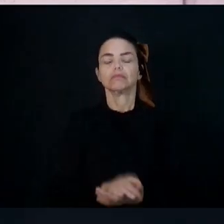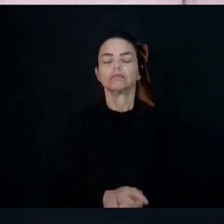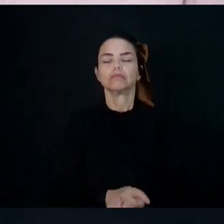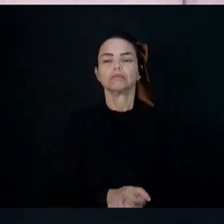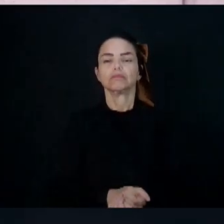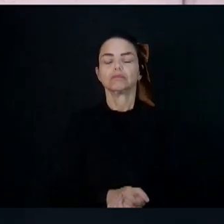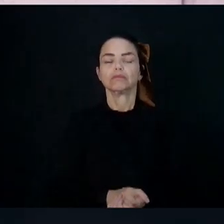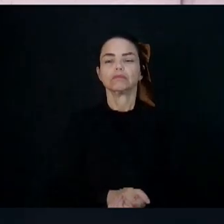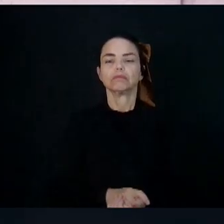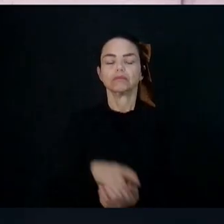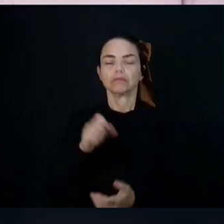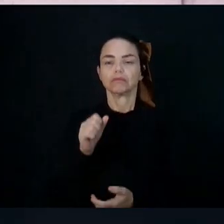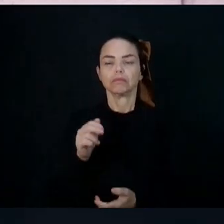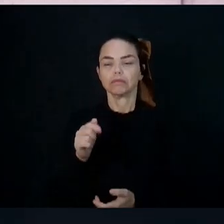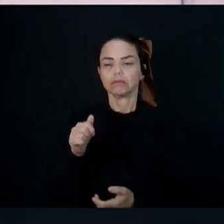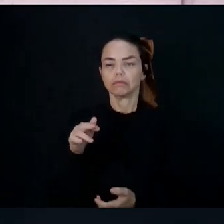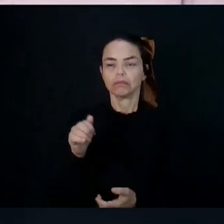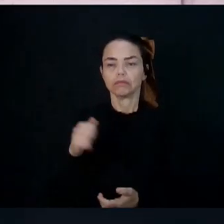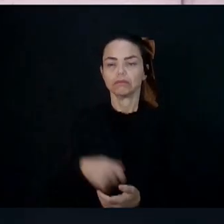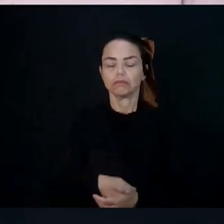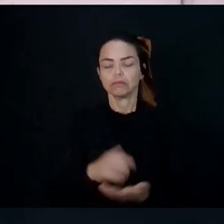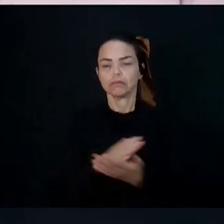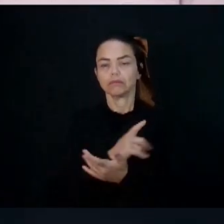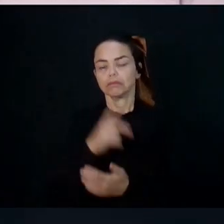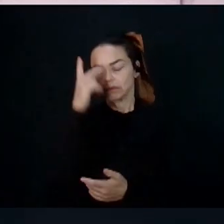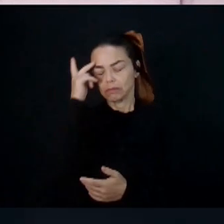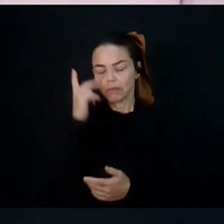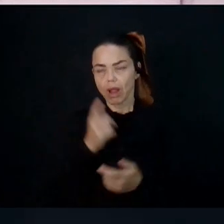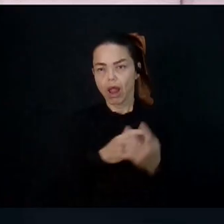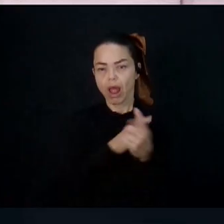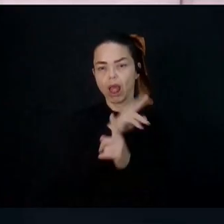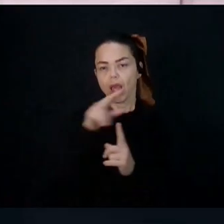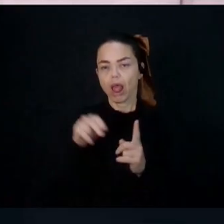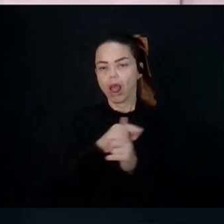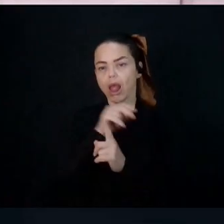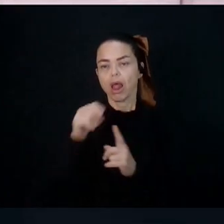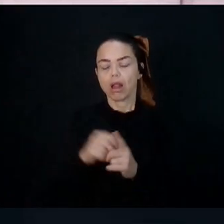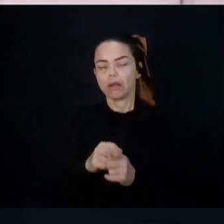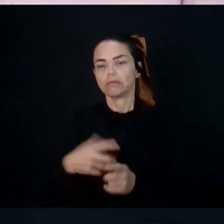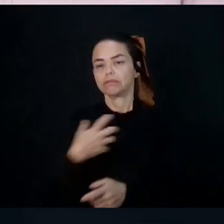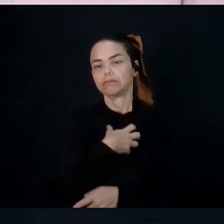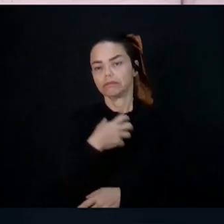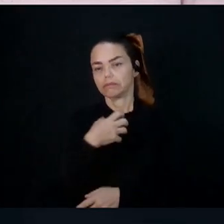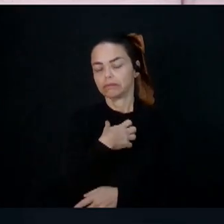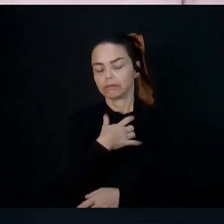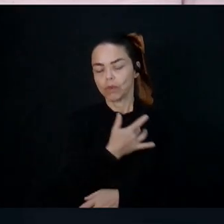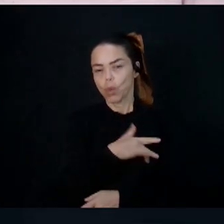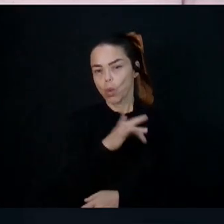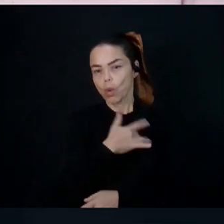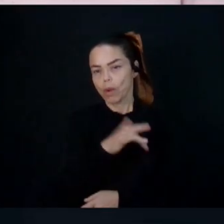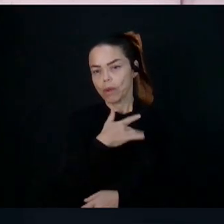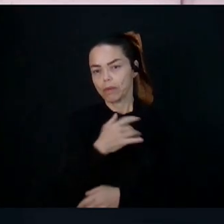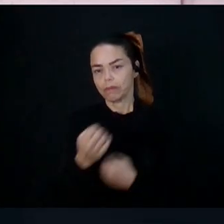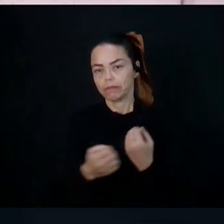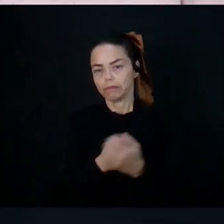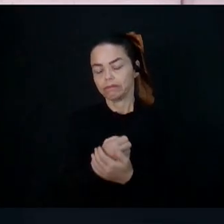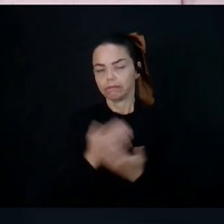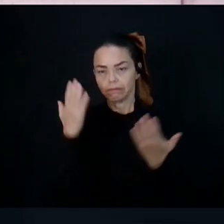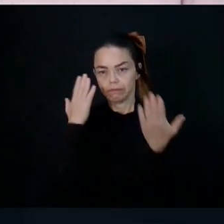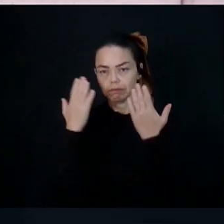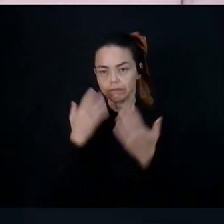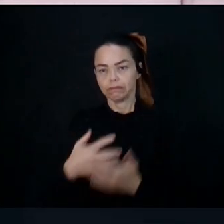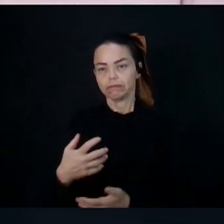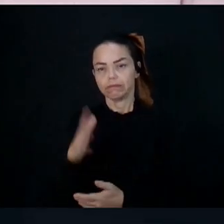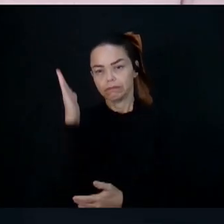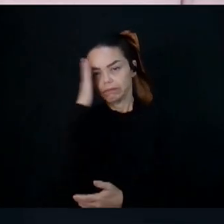Teixeira, da Vila Nova, algumas pessoas manipulam a emoção, fazendo os outros sentirem pena. Como é que a psicologia entende esse tipo